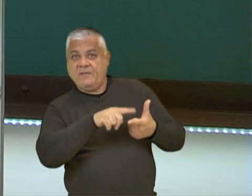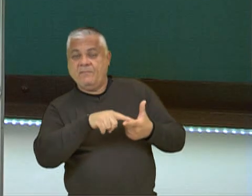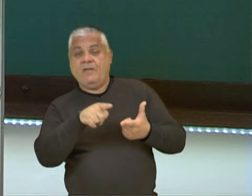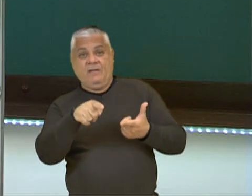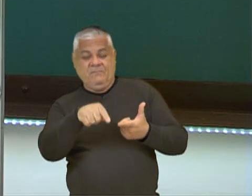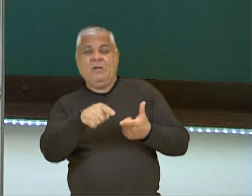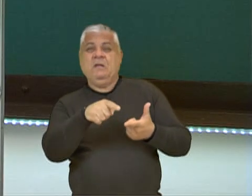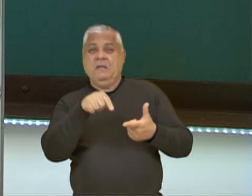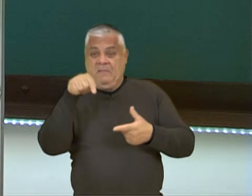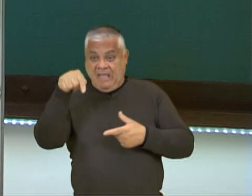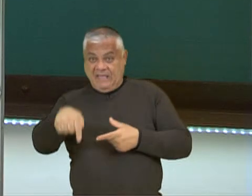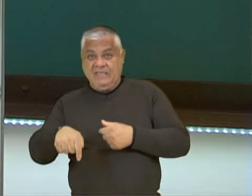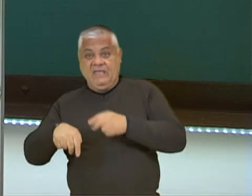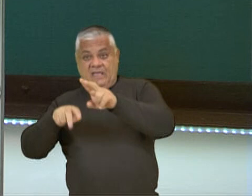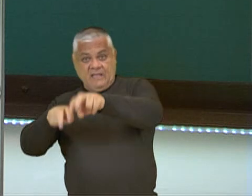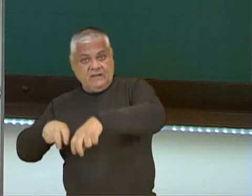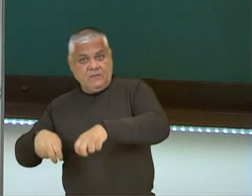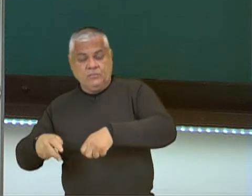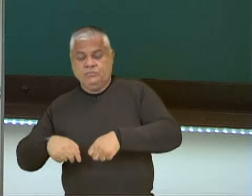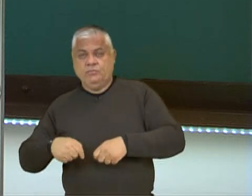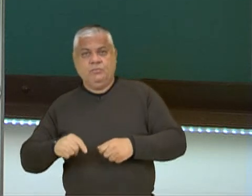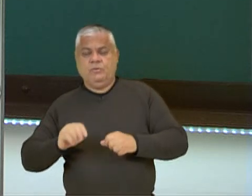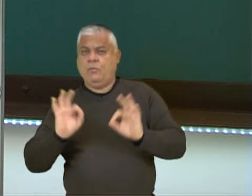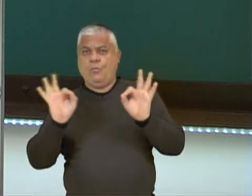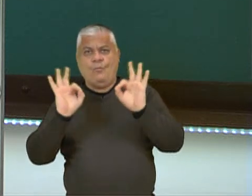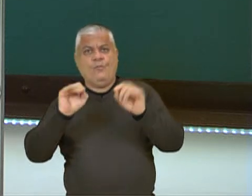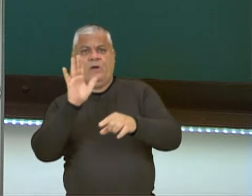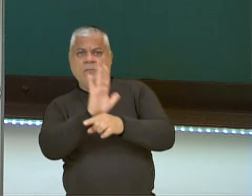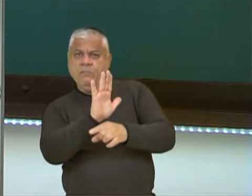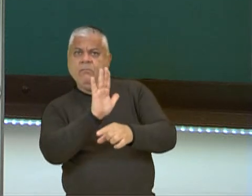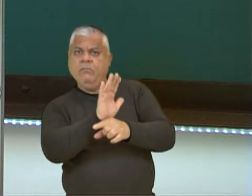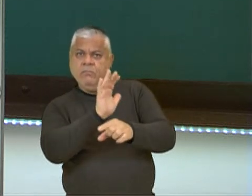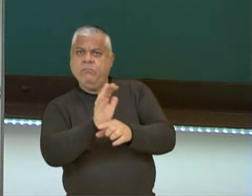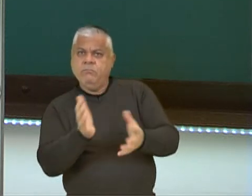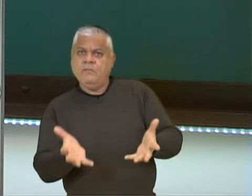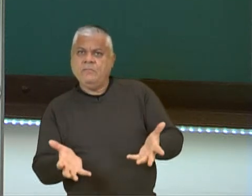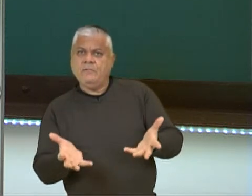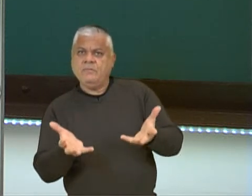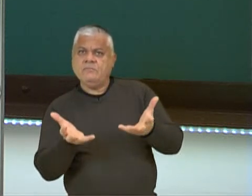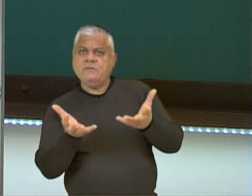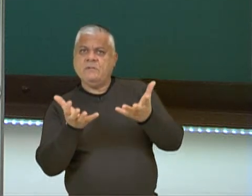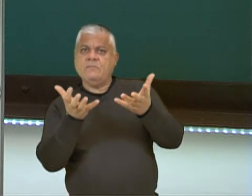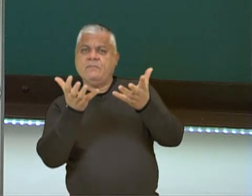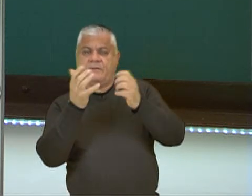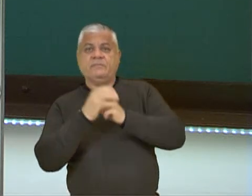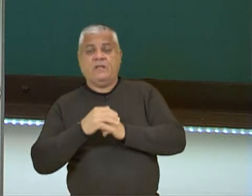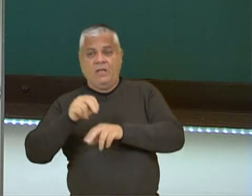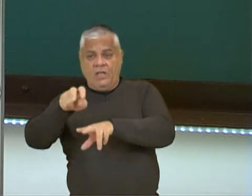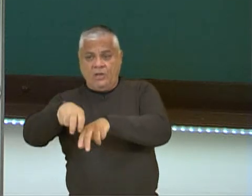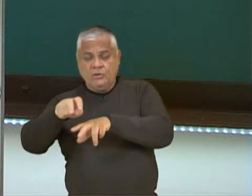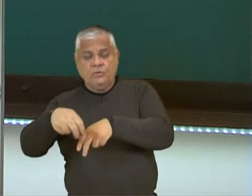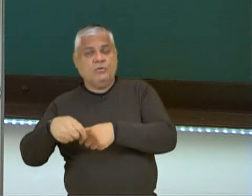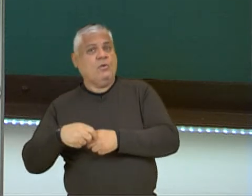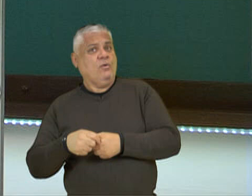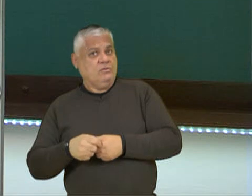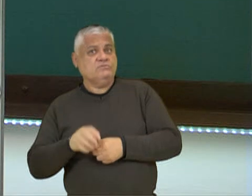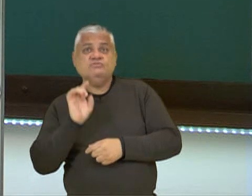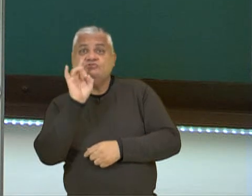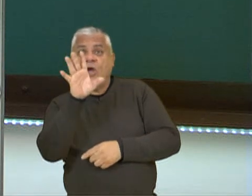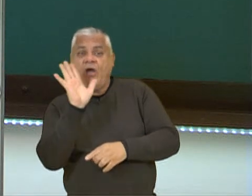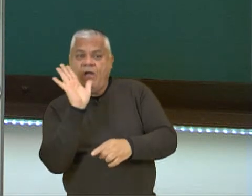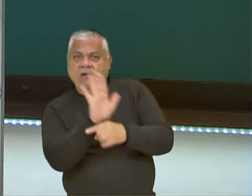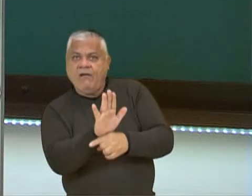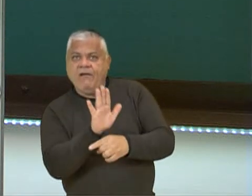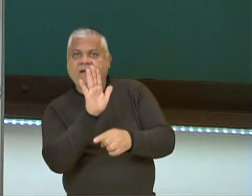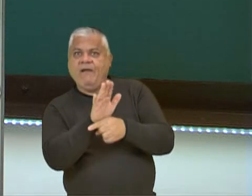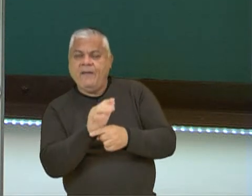tiveram mais problemas, que não representaram crescimento. Não o agronegócio, pelo contrário, ele